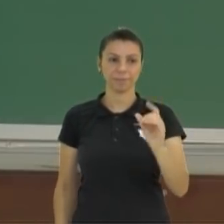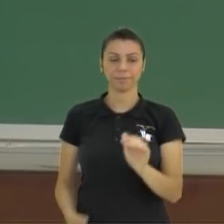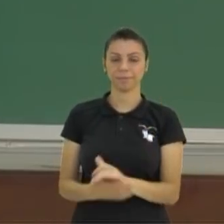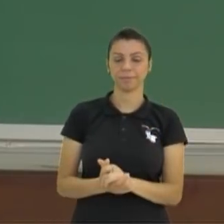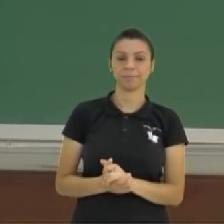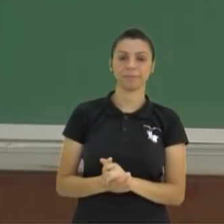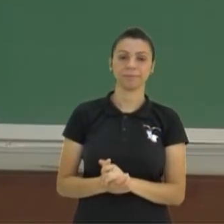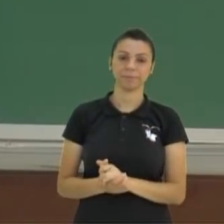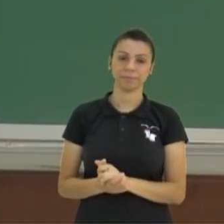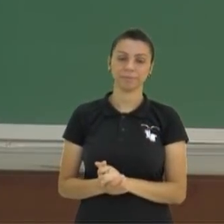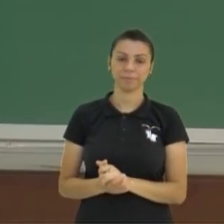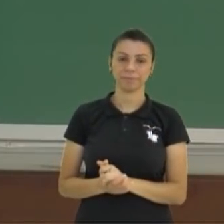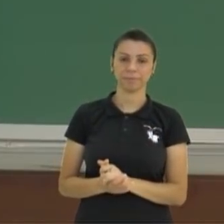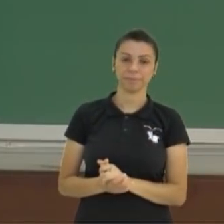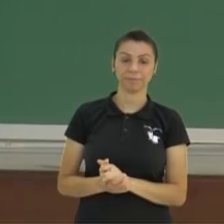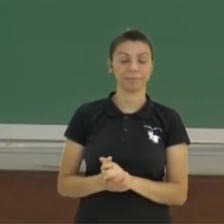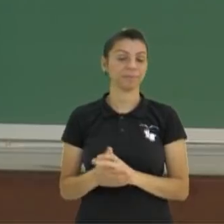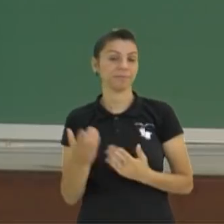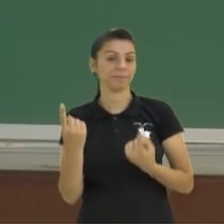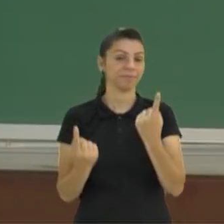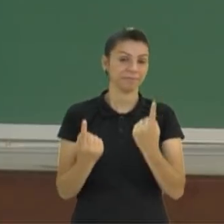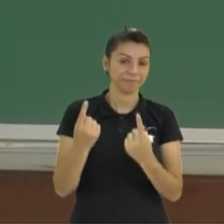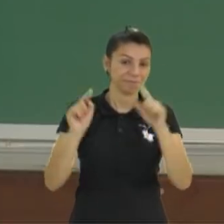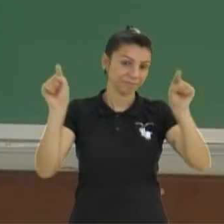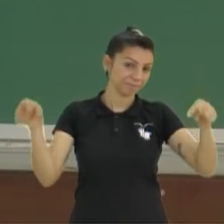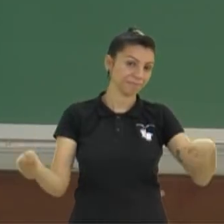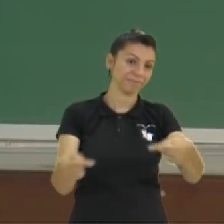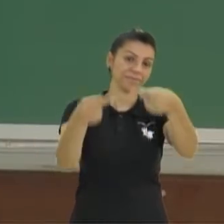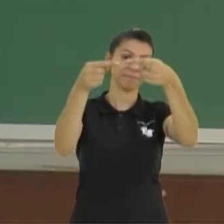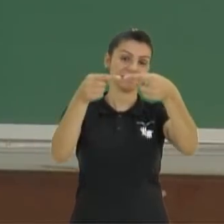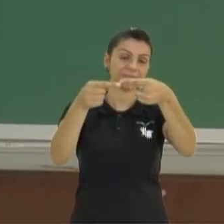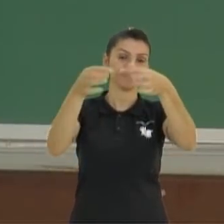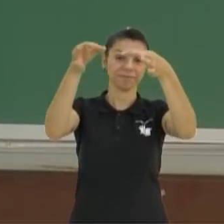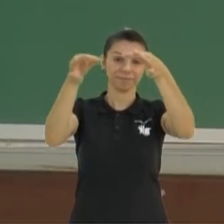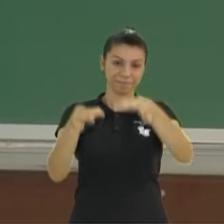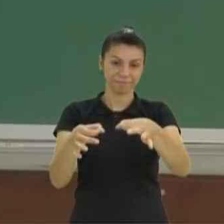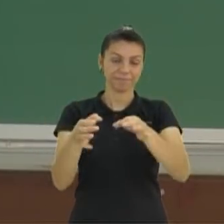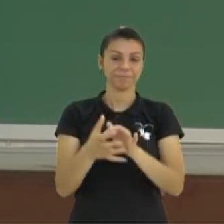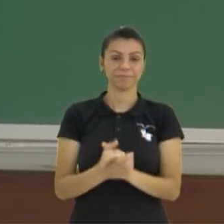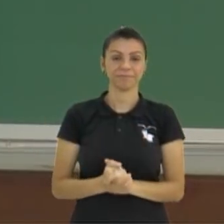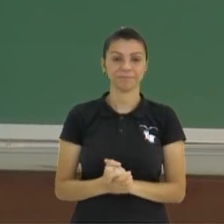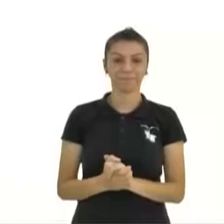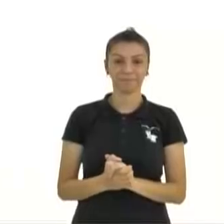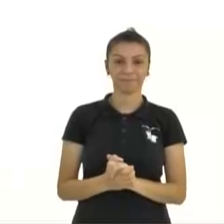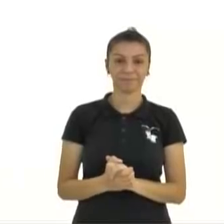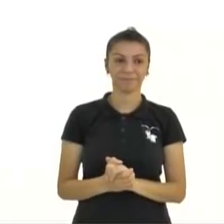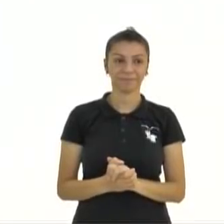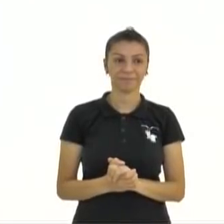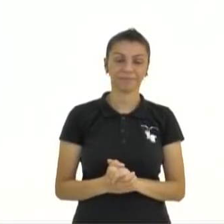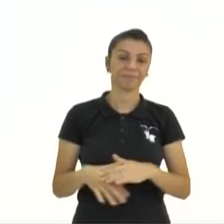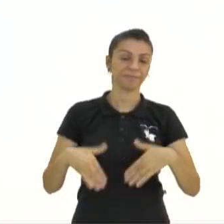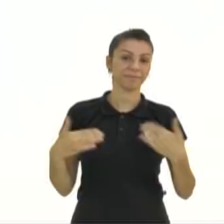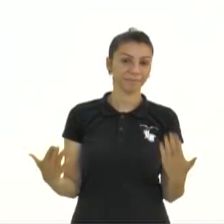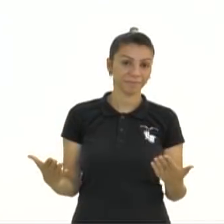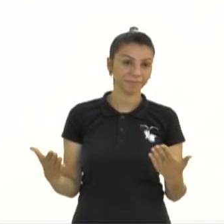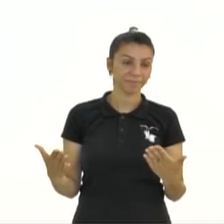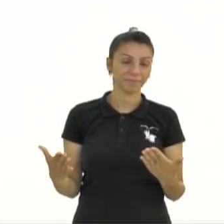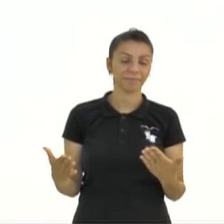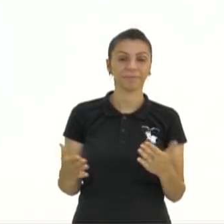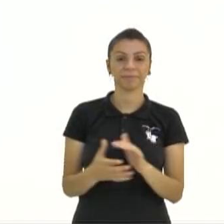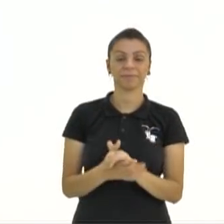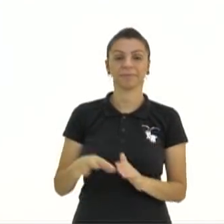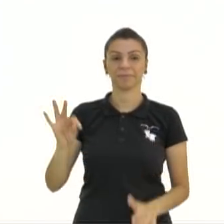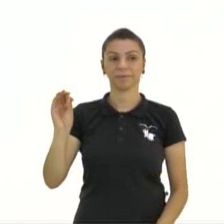Torá, Corão, Vedas e Dhammapada. Qual será a alternativa correspondente? Então,